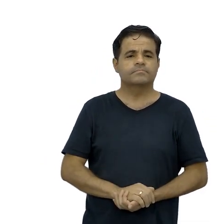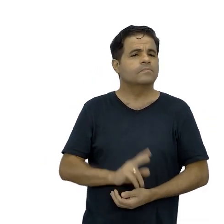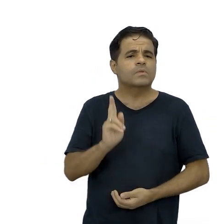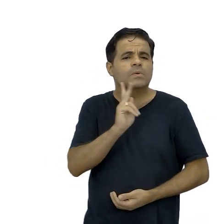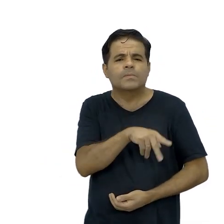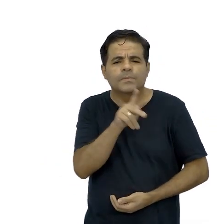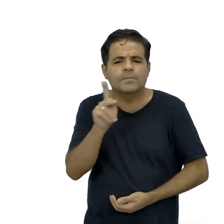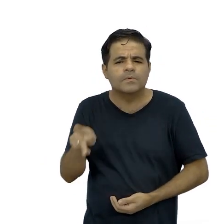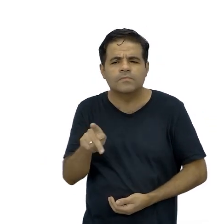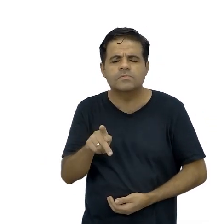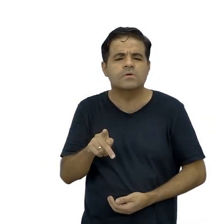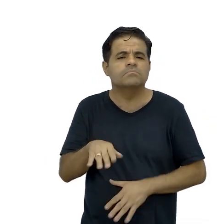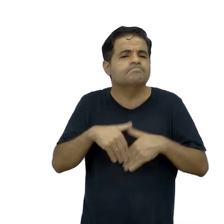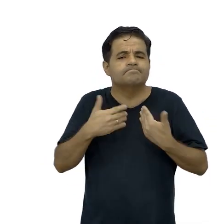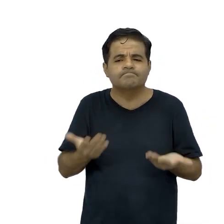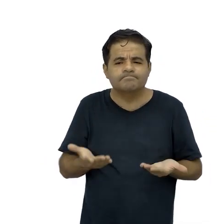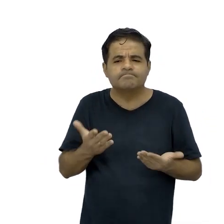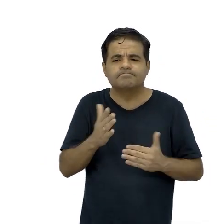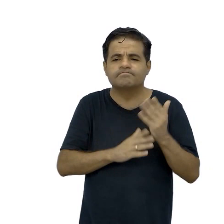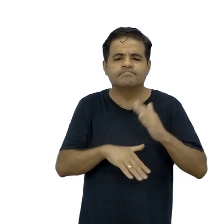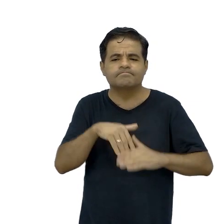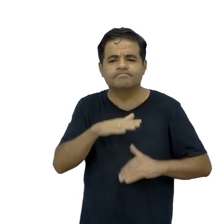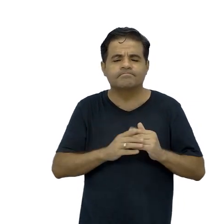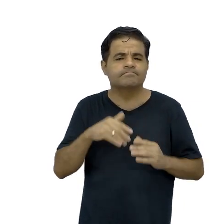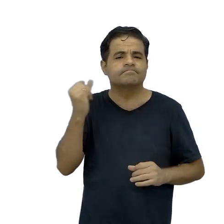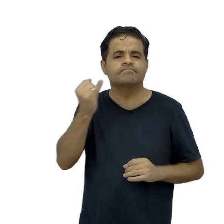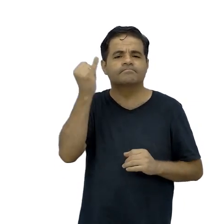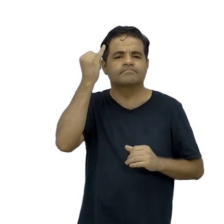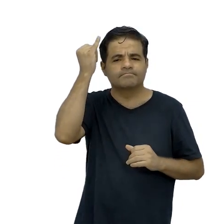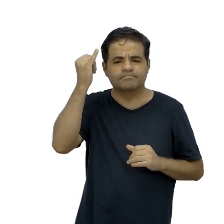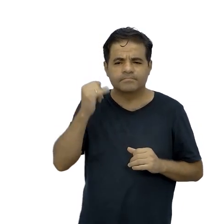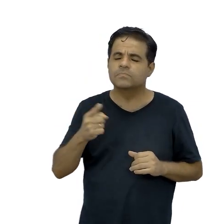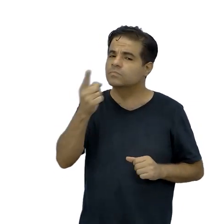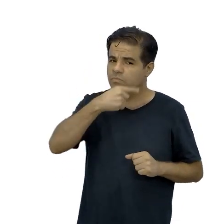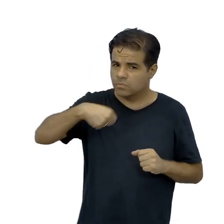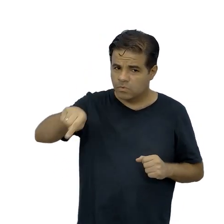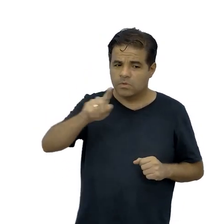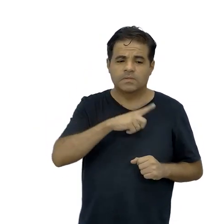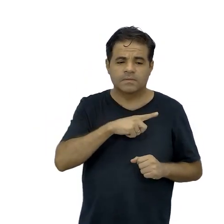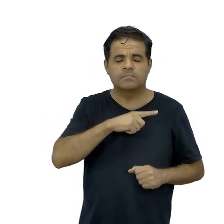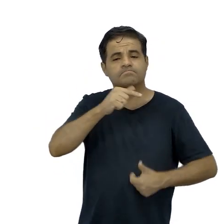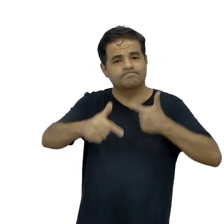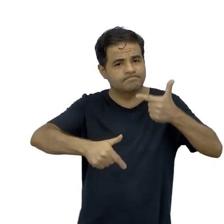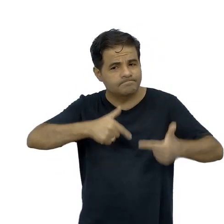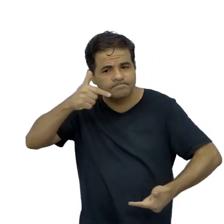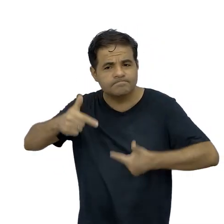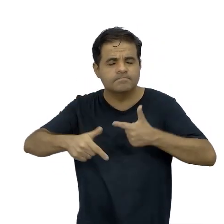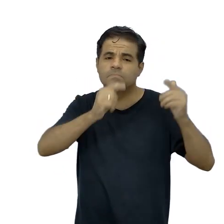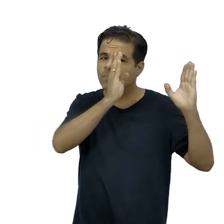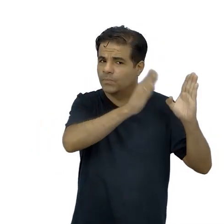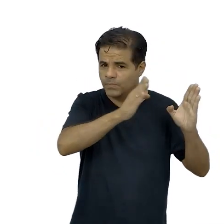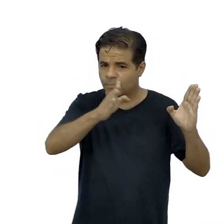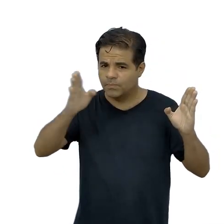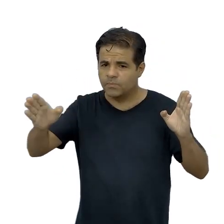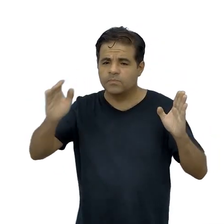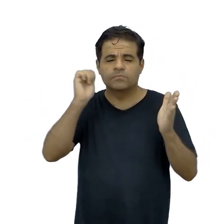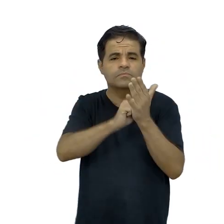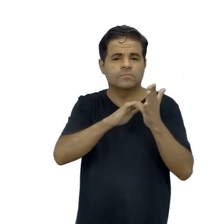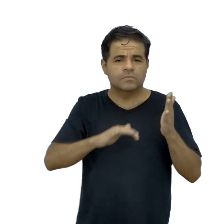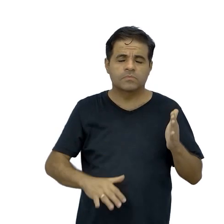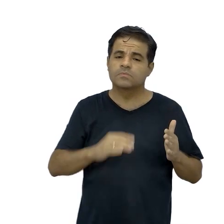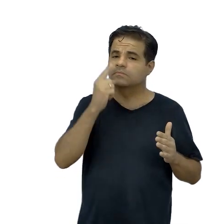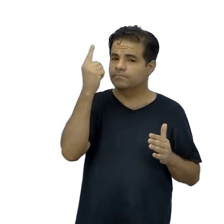Professor, as habilidades essenciais, ou a habilidade essencial que nós trabalharemos nessa sequência de atividades